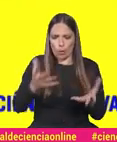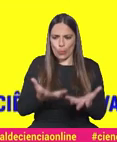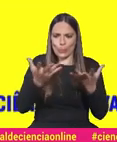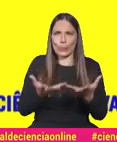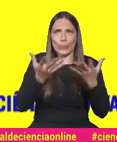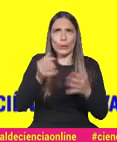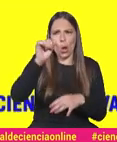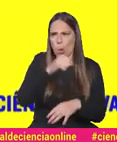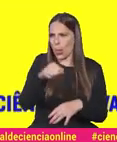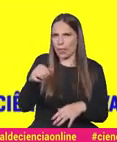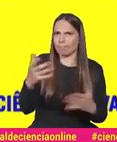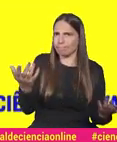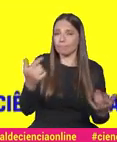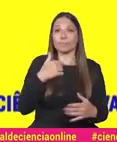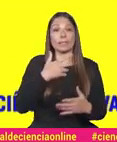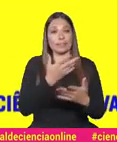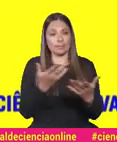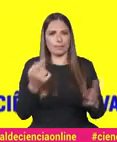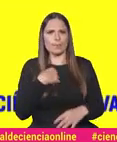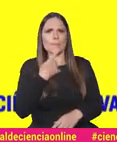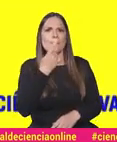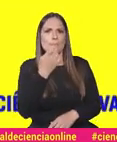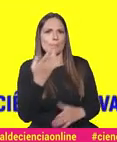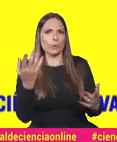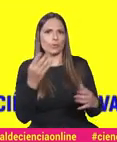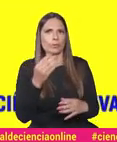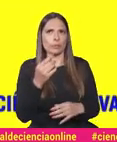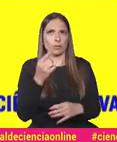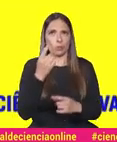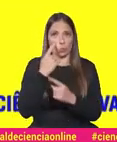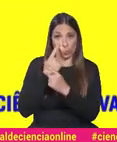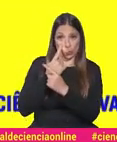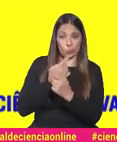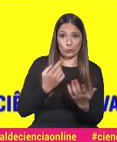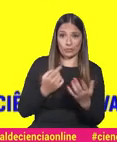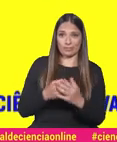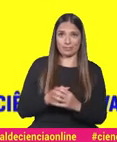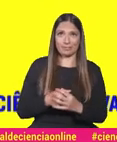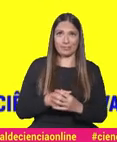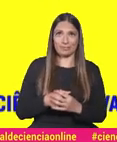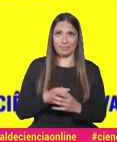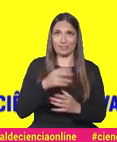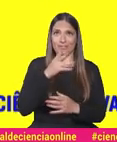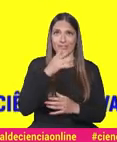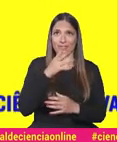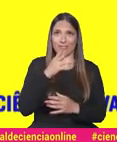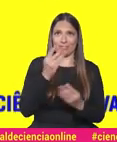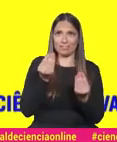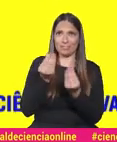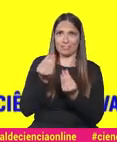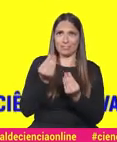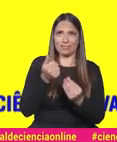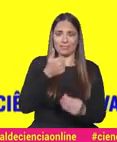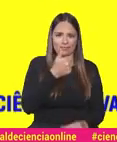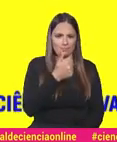sim. Então, vou perguntar-vos o seguinte, conhecem esta? Essa é uma bola de